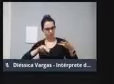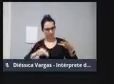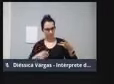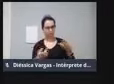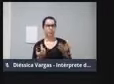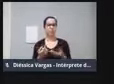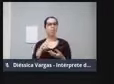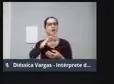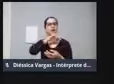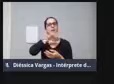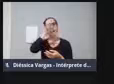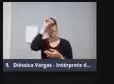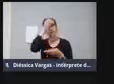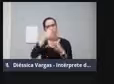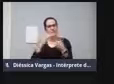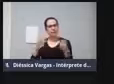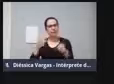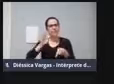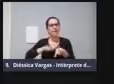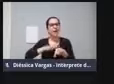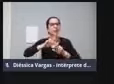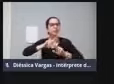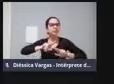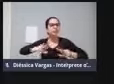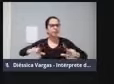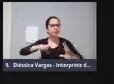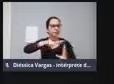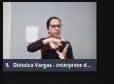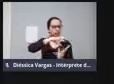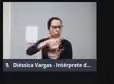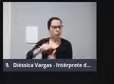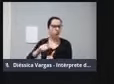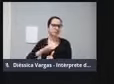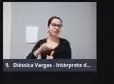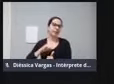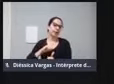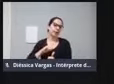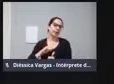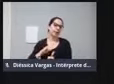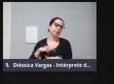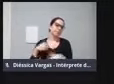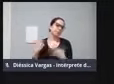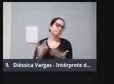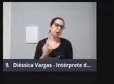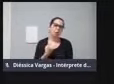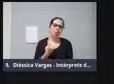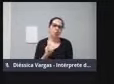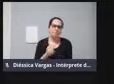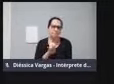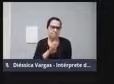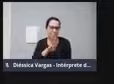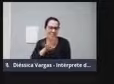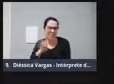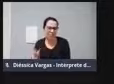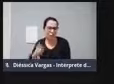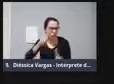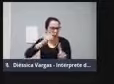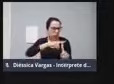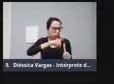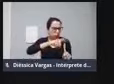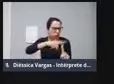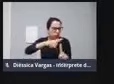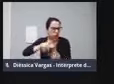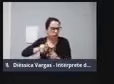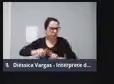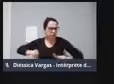nós temos, pode passar, Andréia, uma estimativa de um milhão de espécies, mas existem